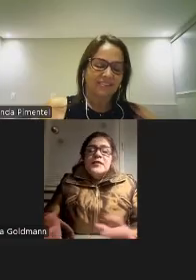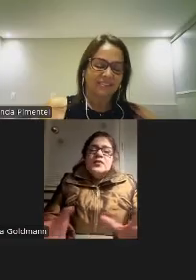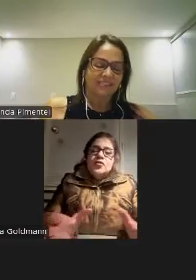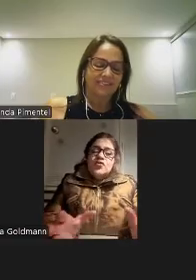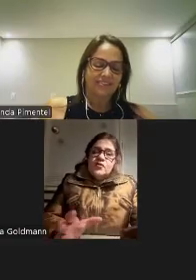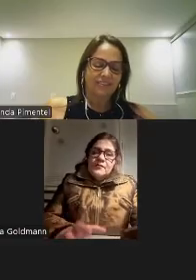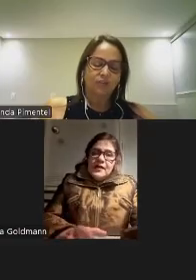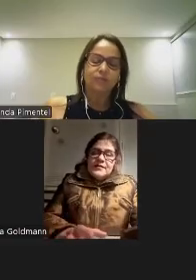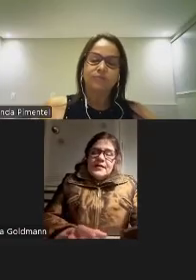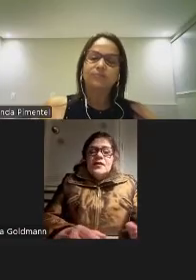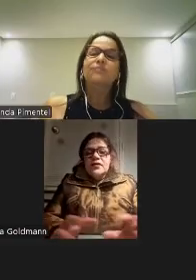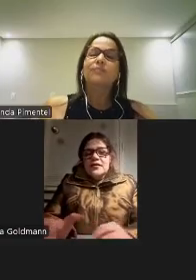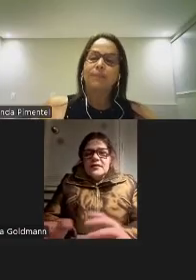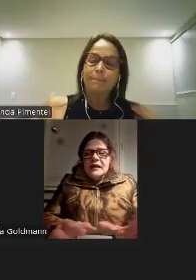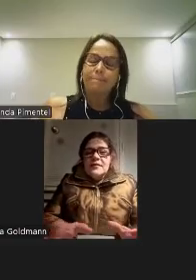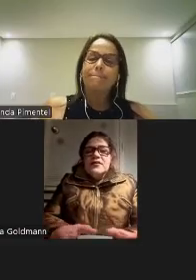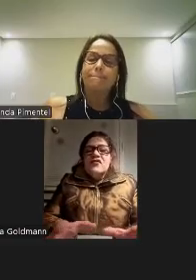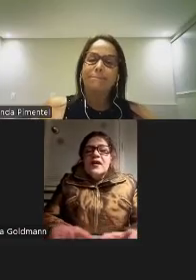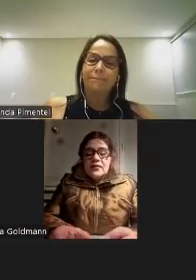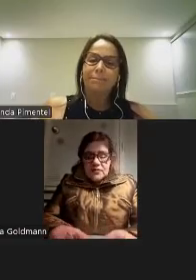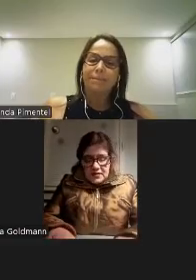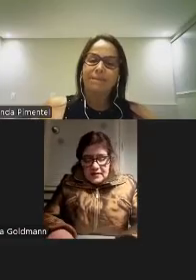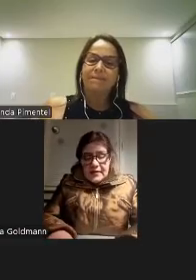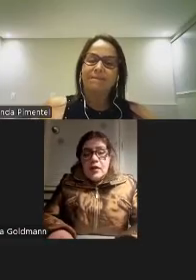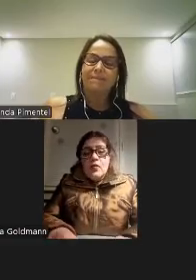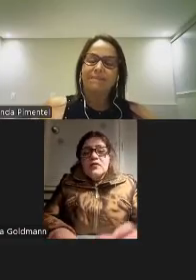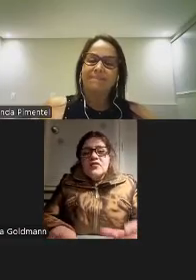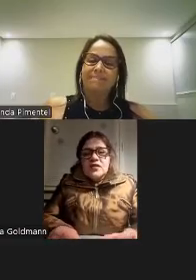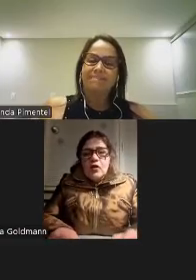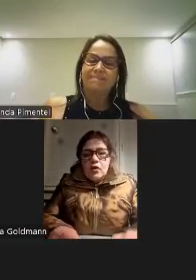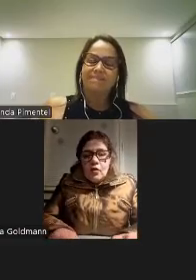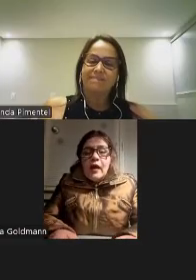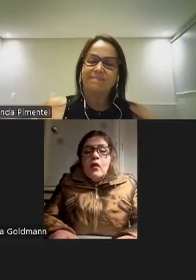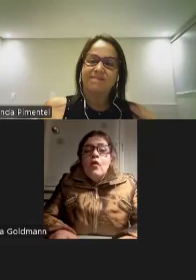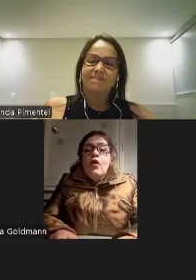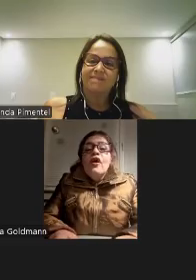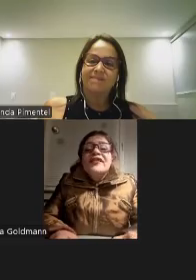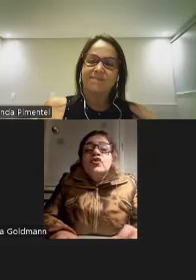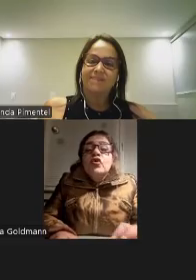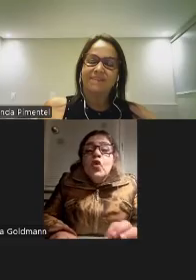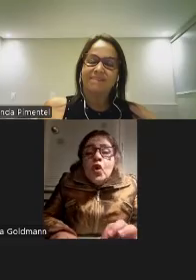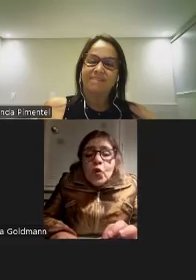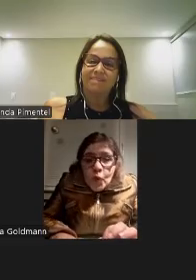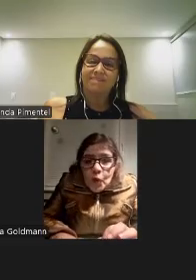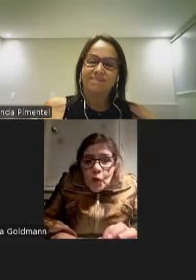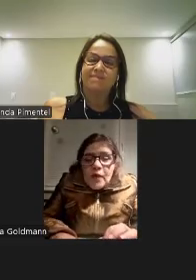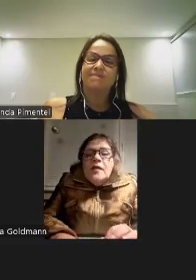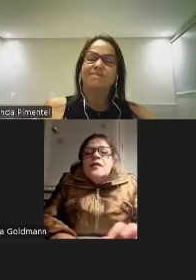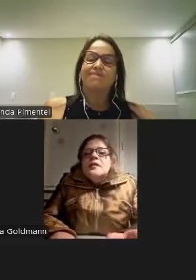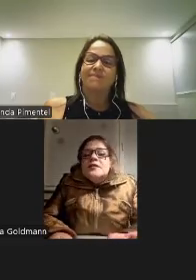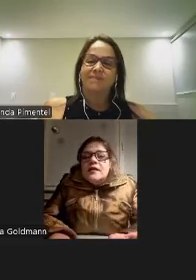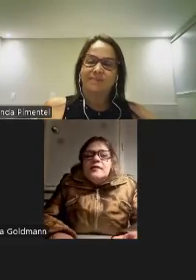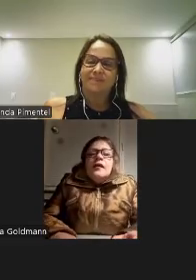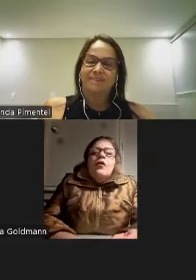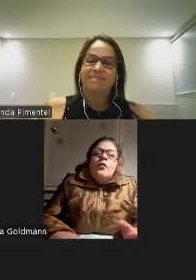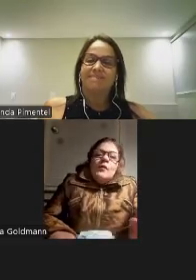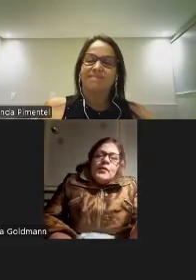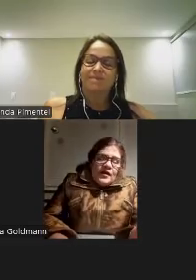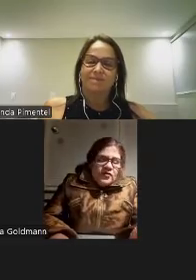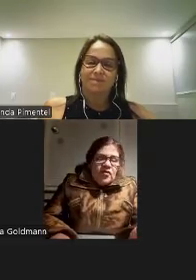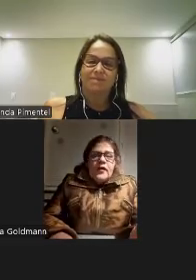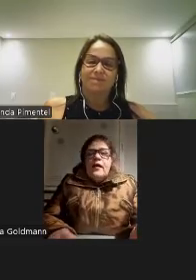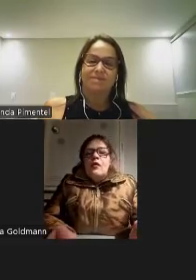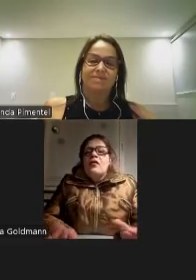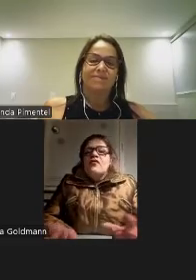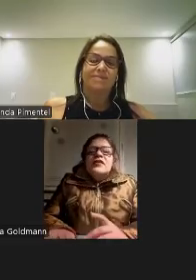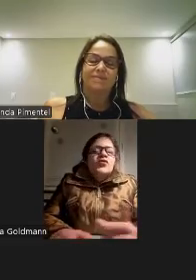sono, pessoas com demência e outras sem demência. O fato é o seguinte, é que quando você coloca o corretor, que seria ou o